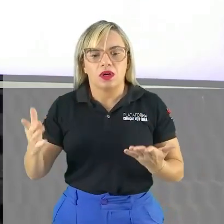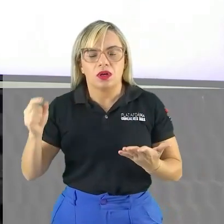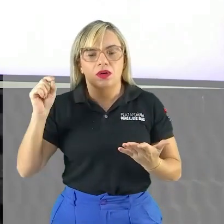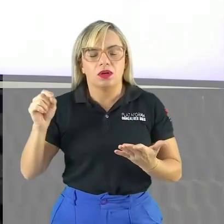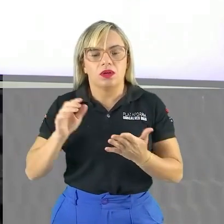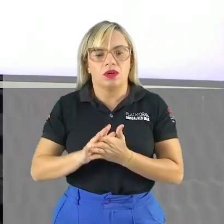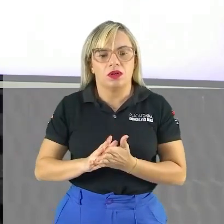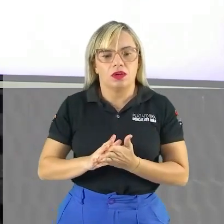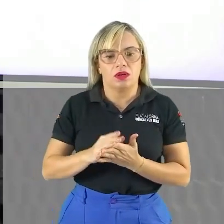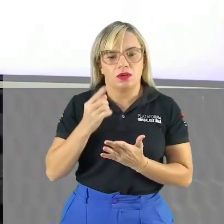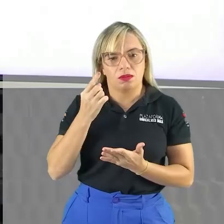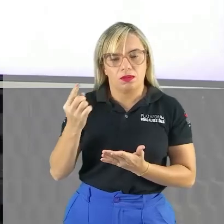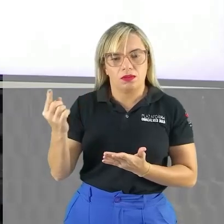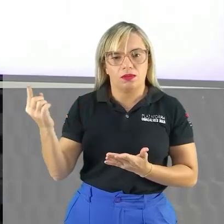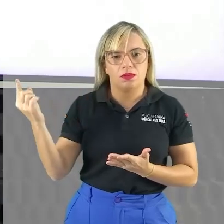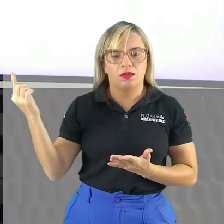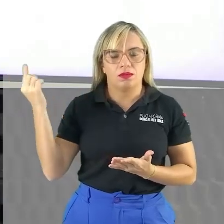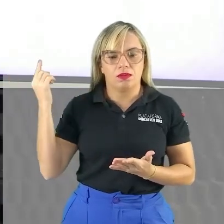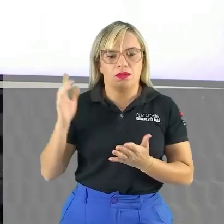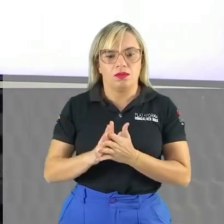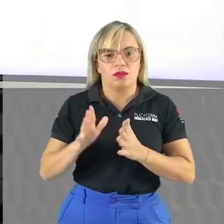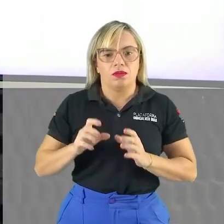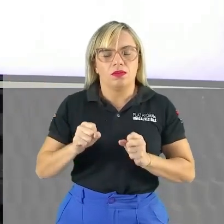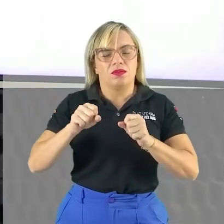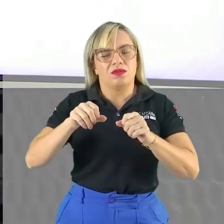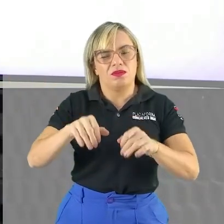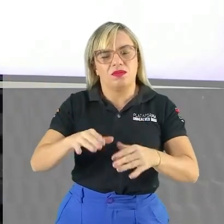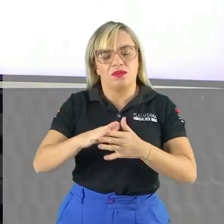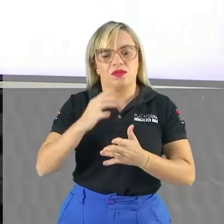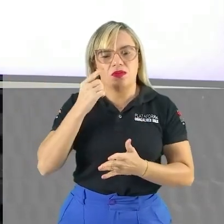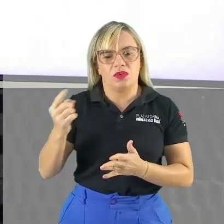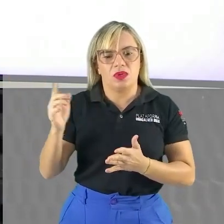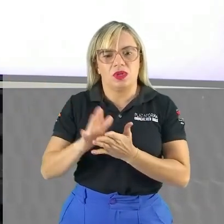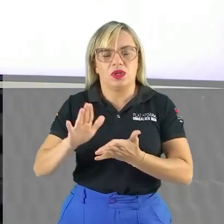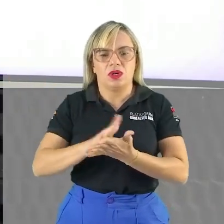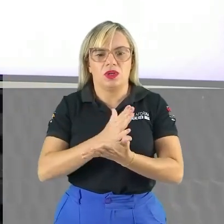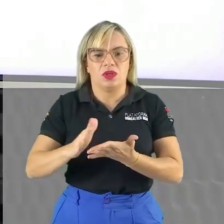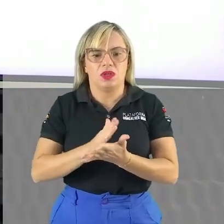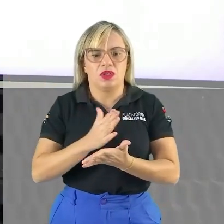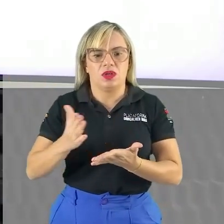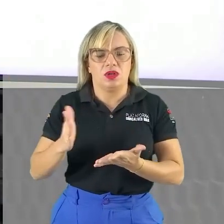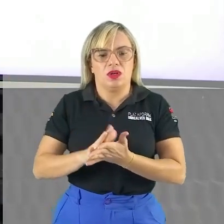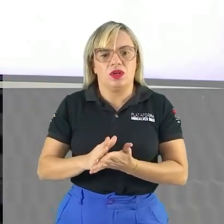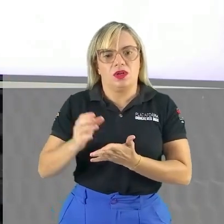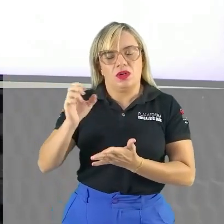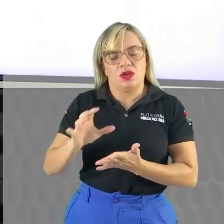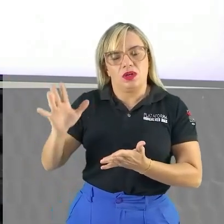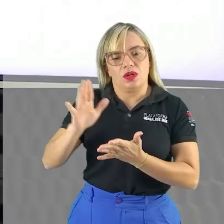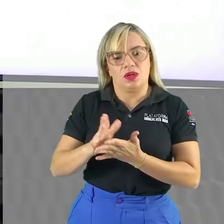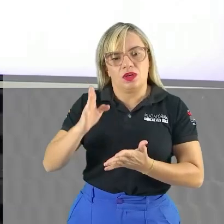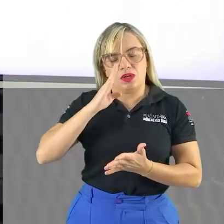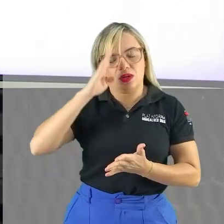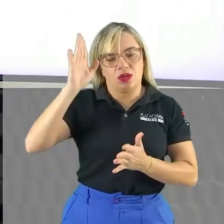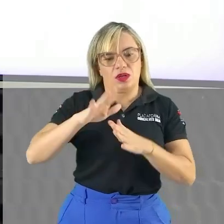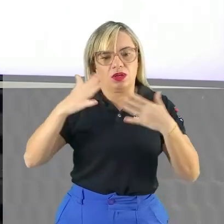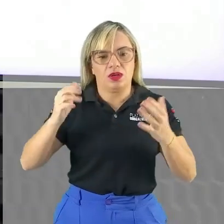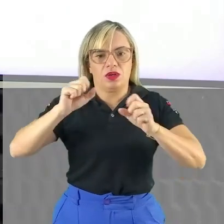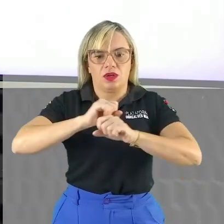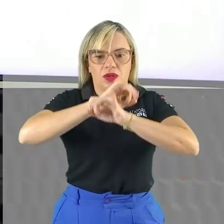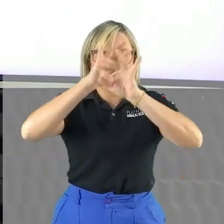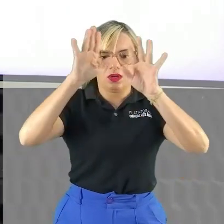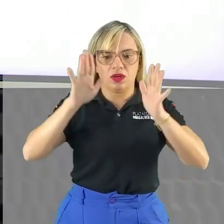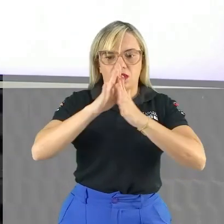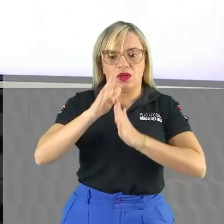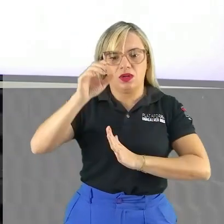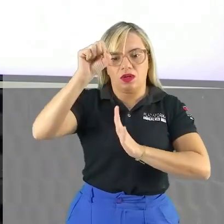sobre essa colonização, né, de alguns países europeus, principalmente, claro, a gente está falando aí do